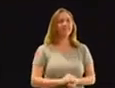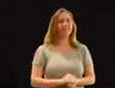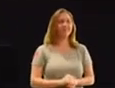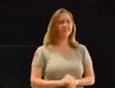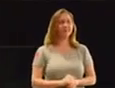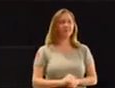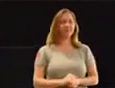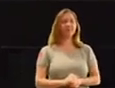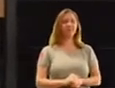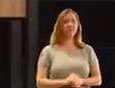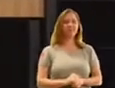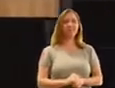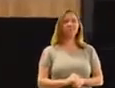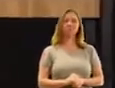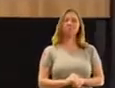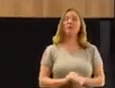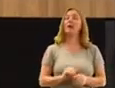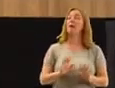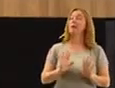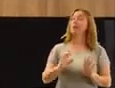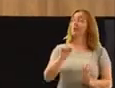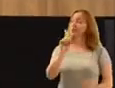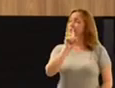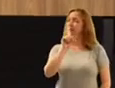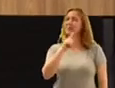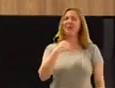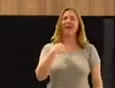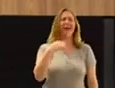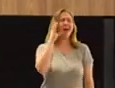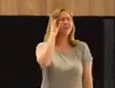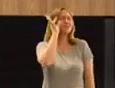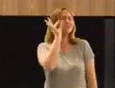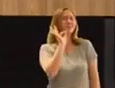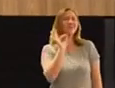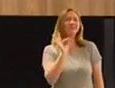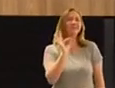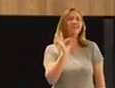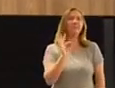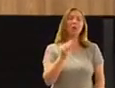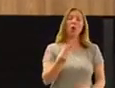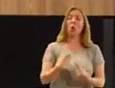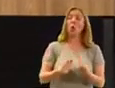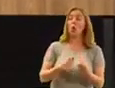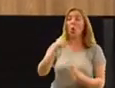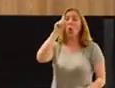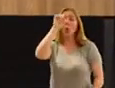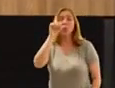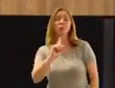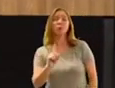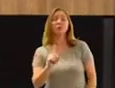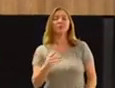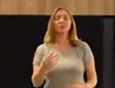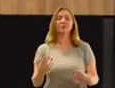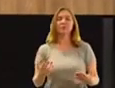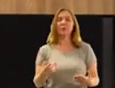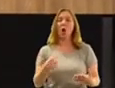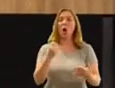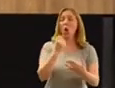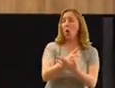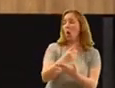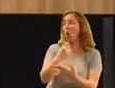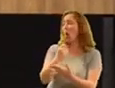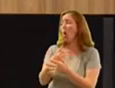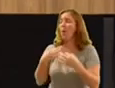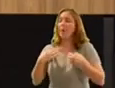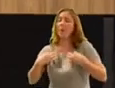Mas não, não, eu não sabia. Como é que não sabia? Você comprava umas roupinhas lá